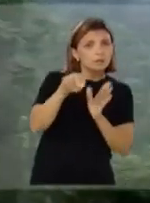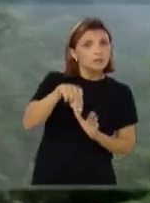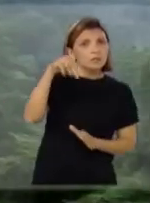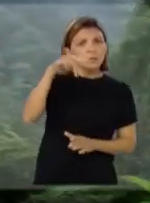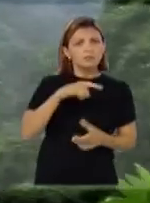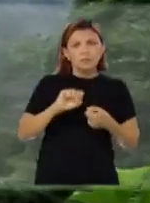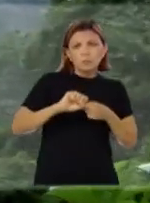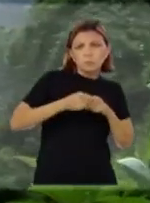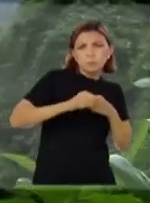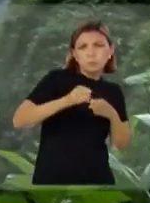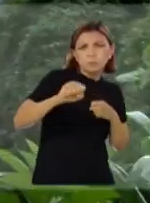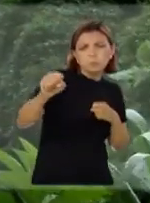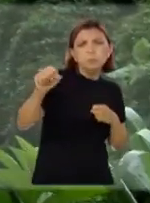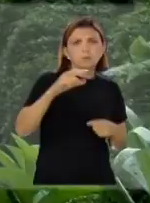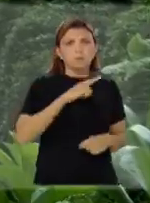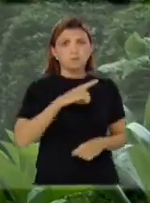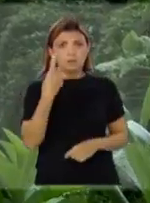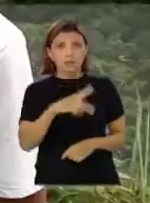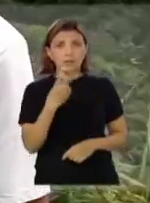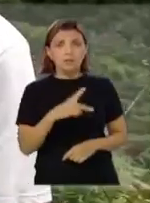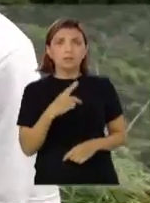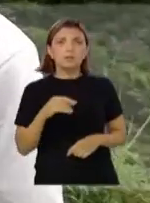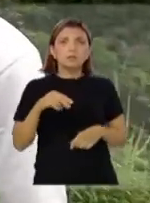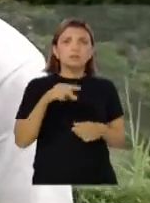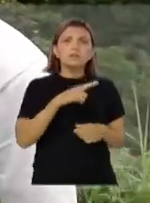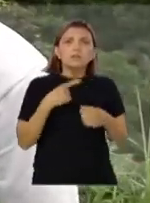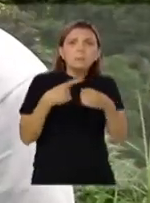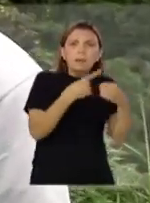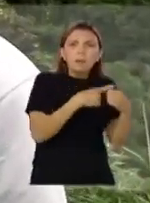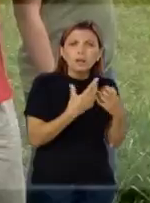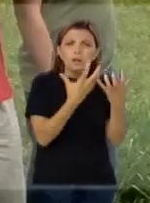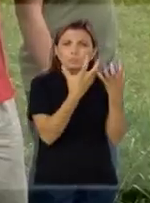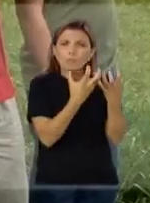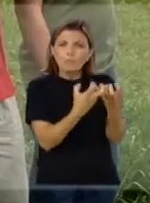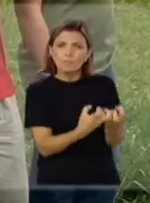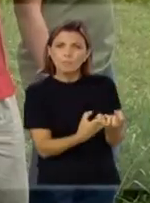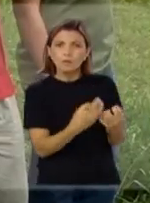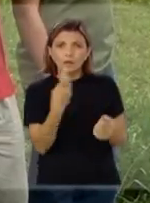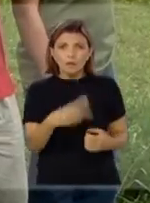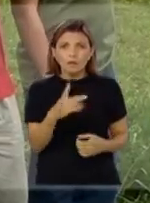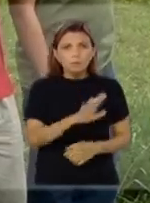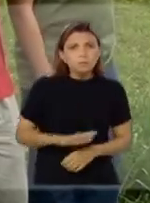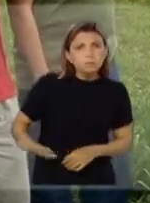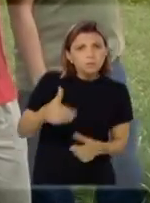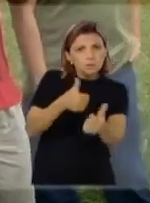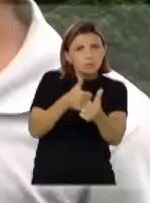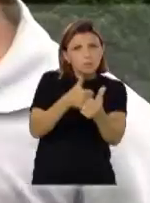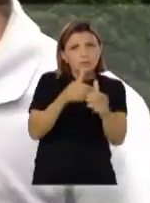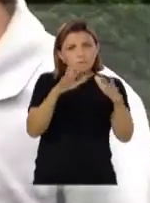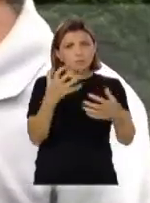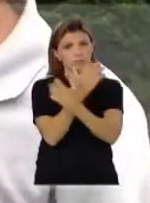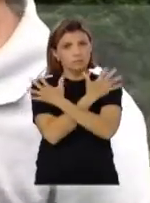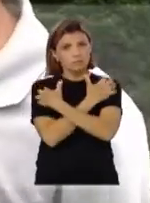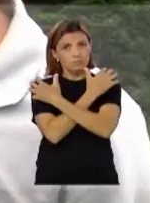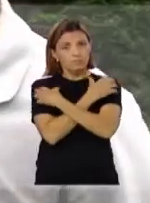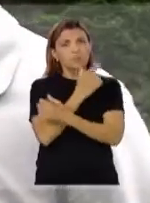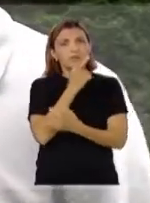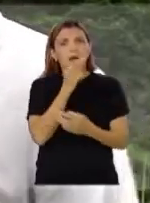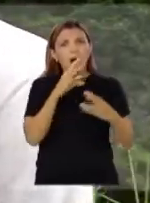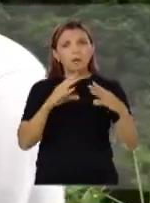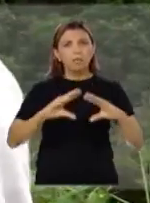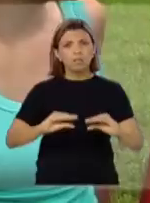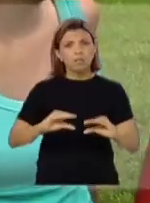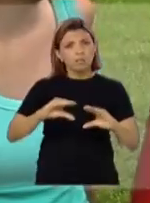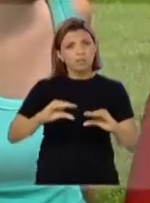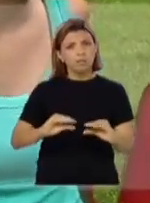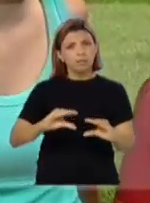Norte a mata aqui é mais úmida por causa do mar no interior por exemplo ela é mais seca e perde as F no inverno nas regiões serranas como